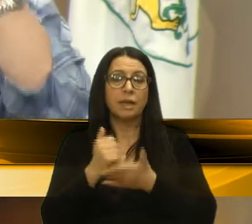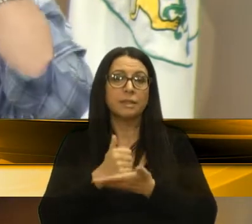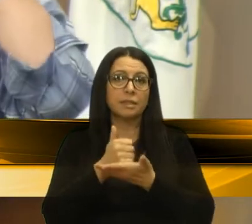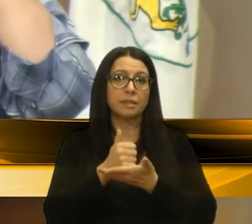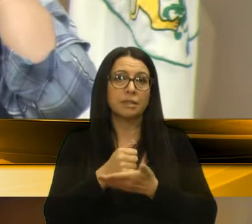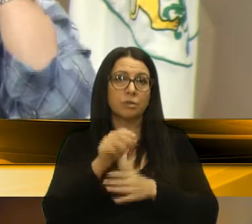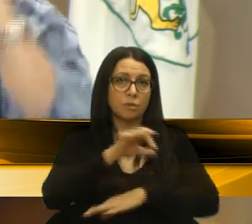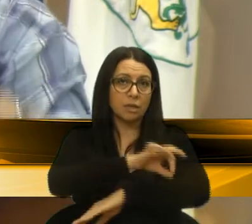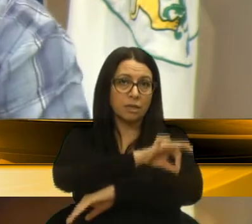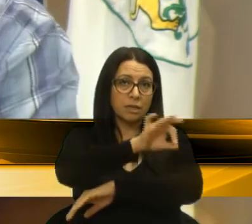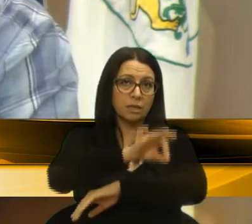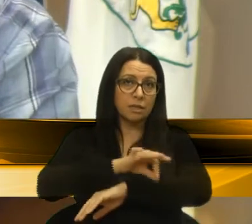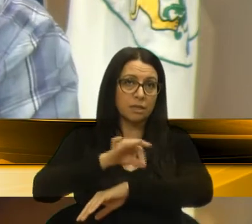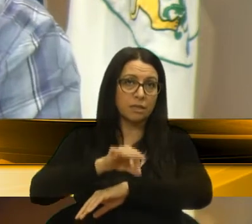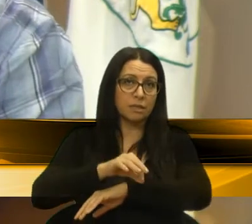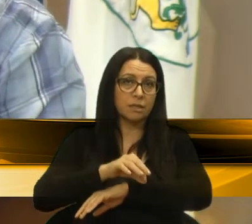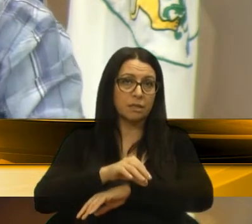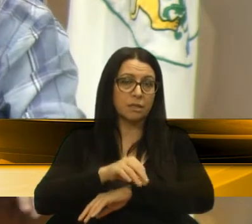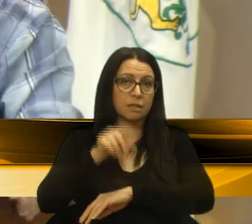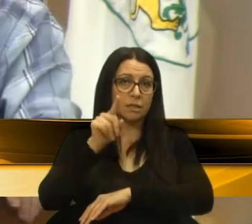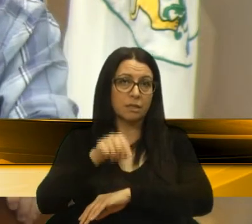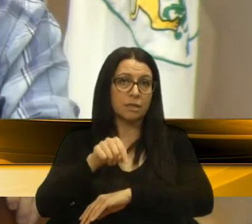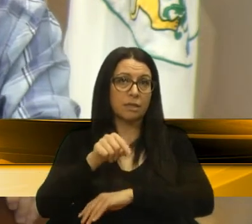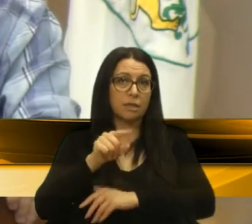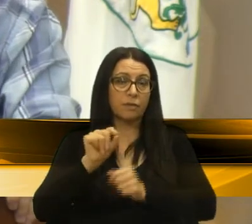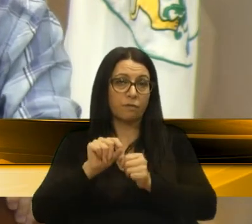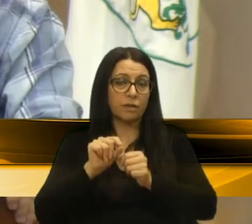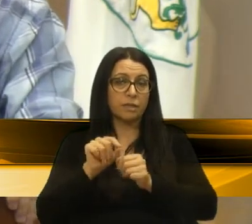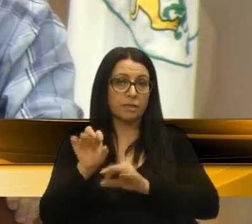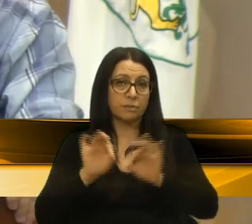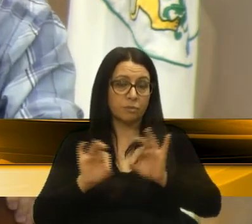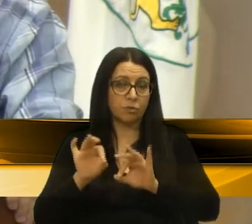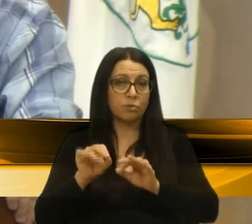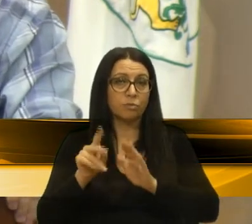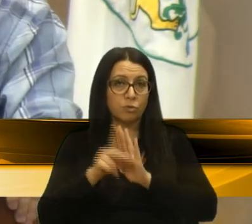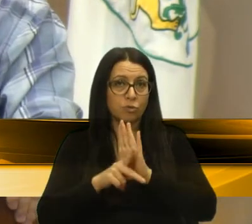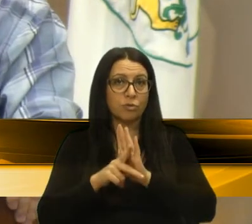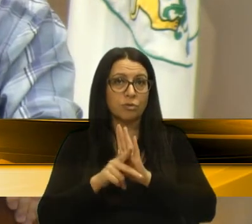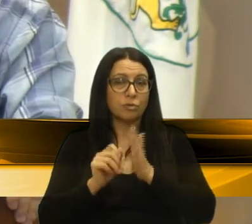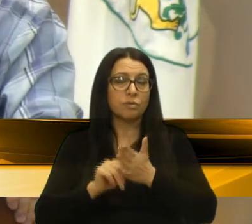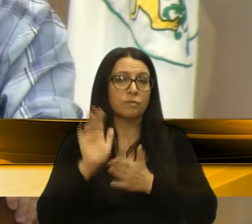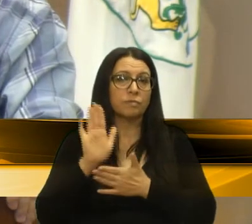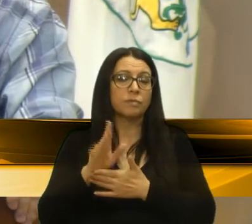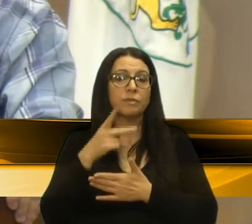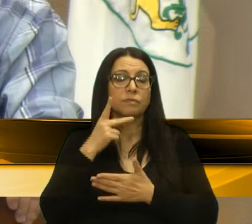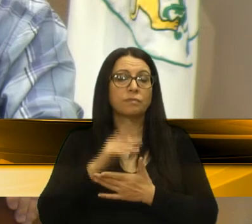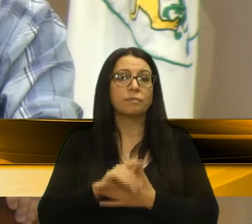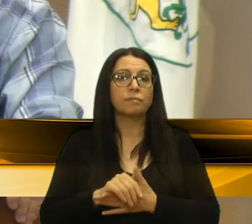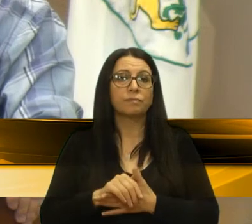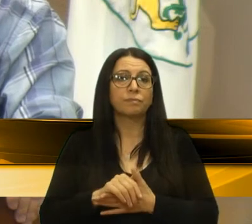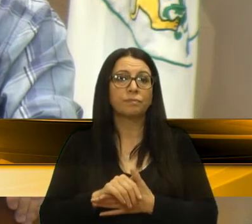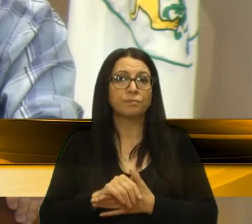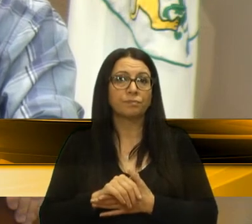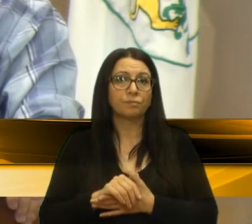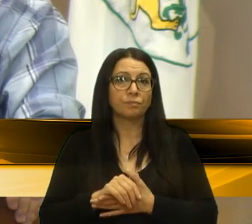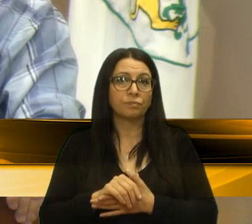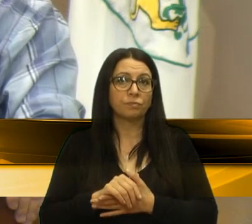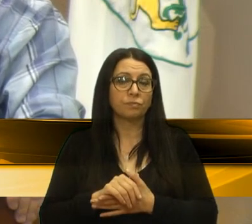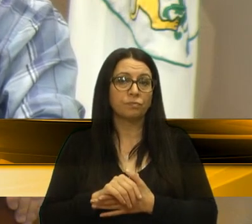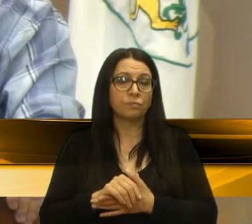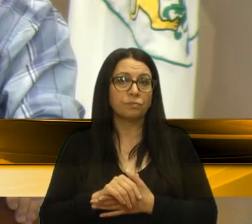arquiteta é a mãe desse projeto as palavras ela dizia o que